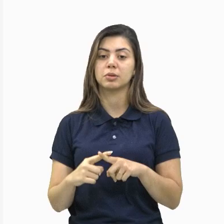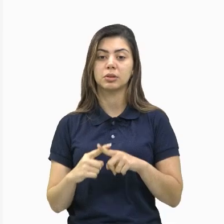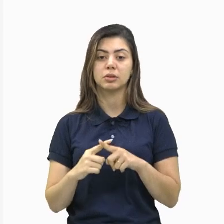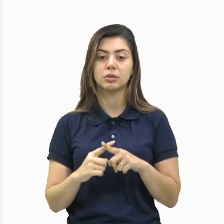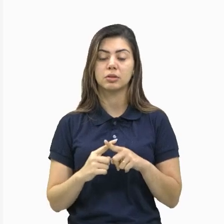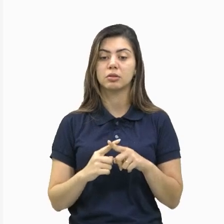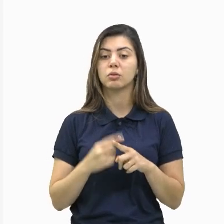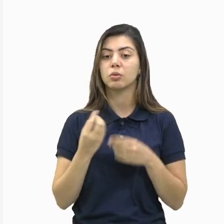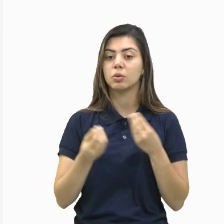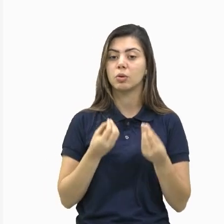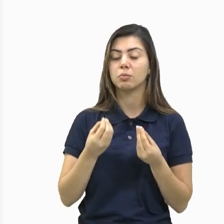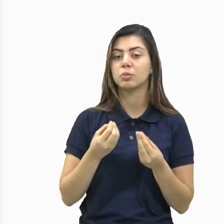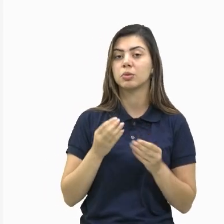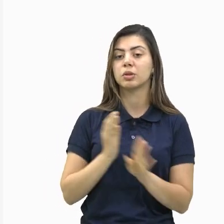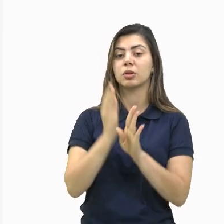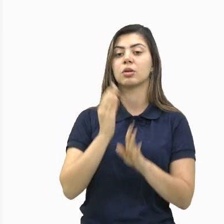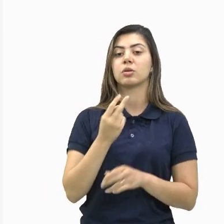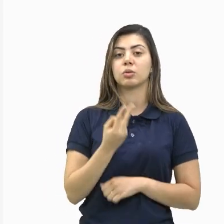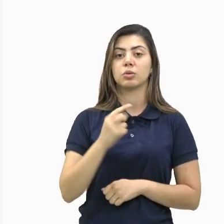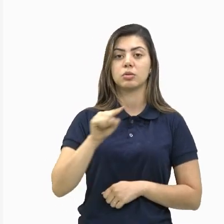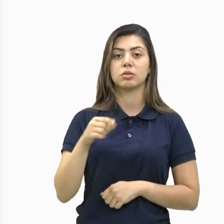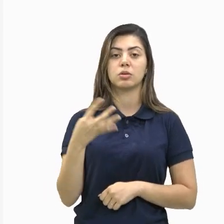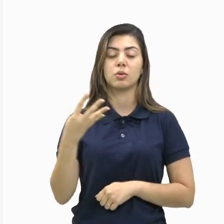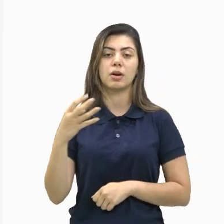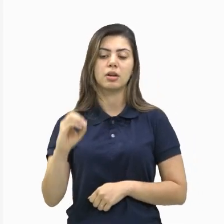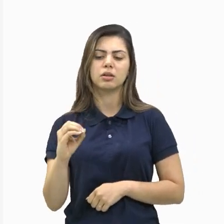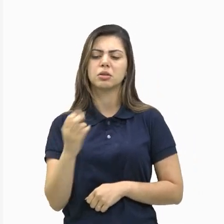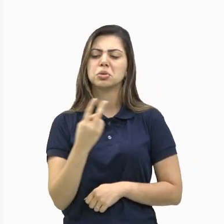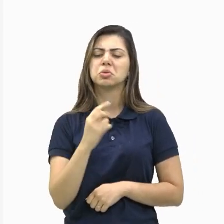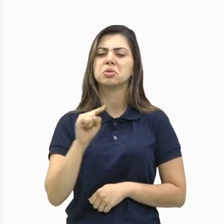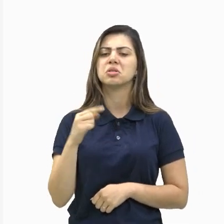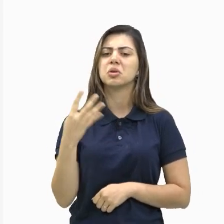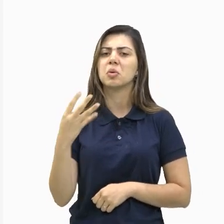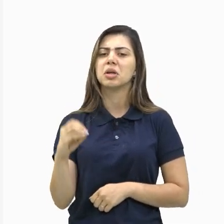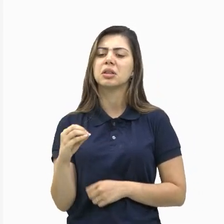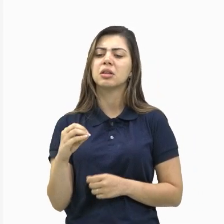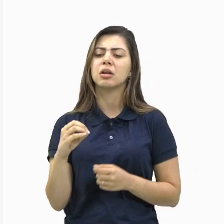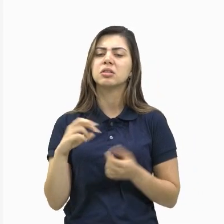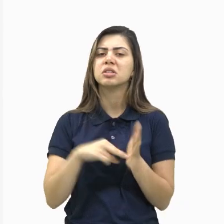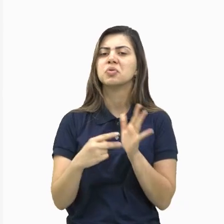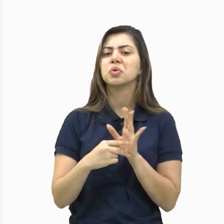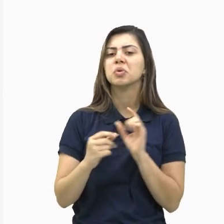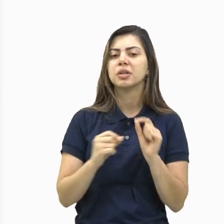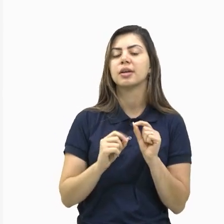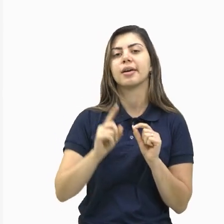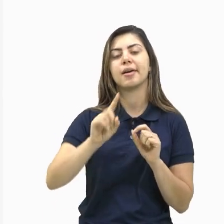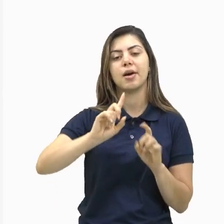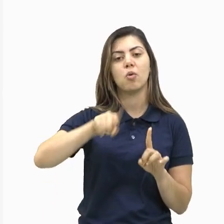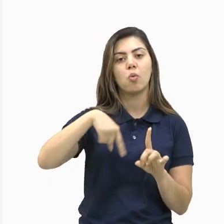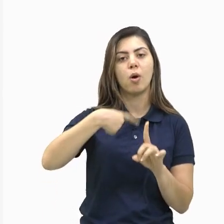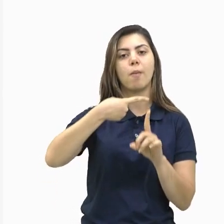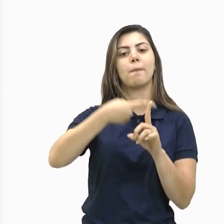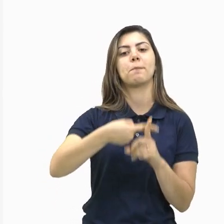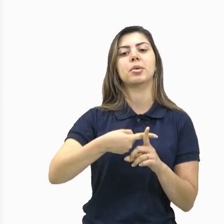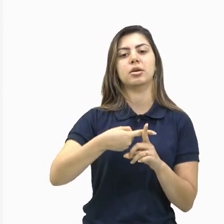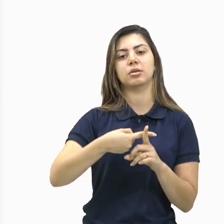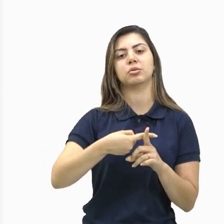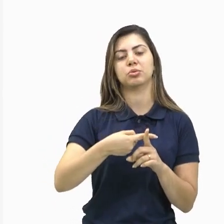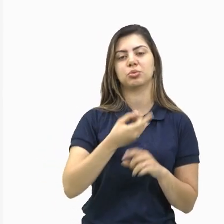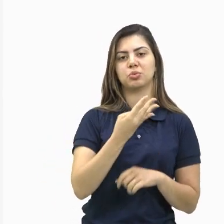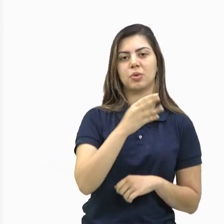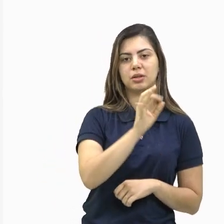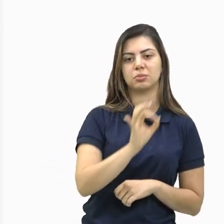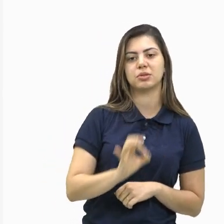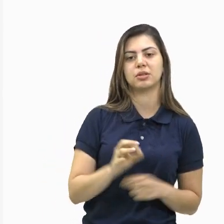R$ 2,40. O que quer dizer o 2,40? O 2,40 ele é o valor do aumento de 4%, que foi o que ocorreu no